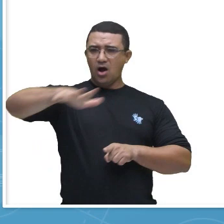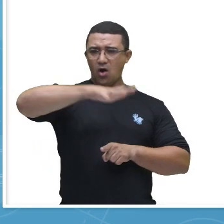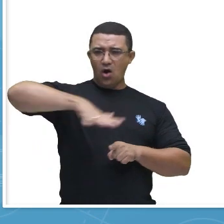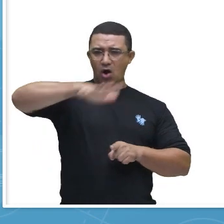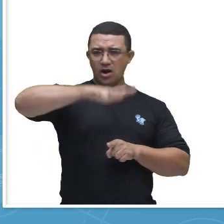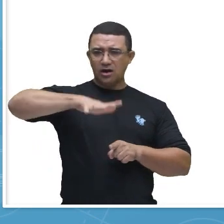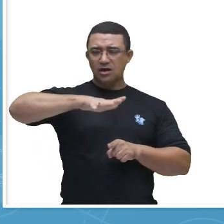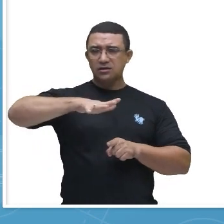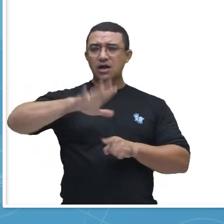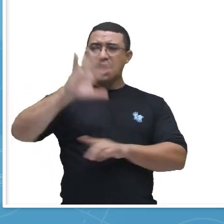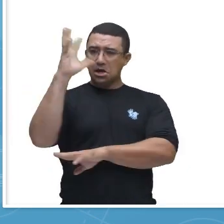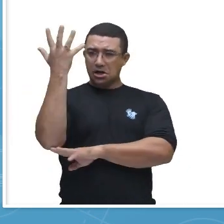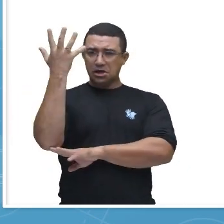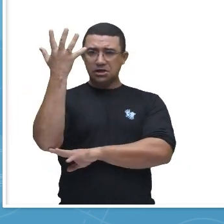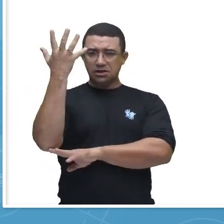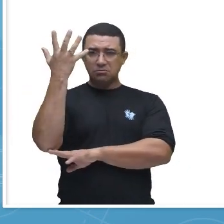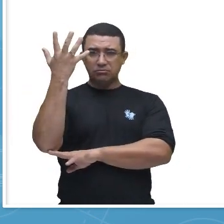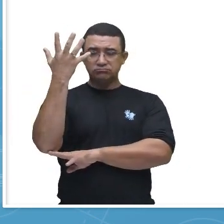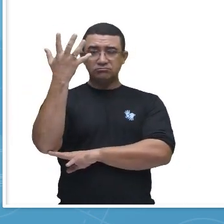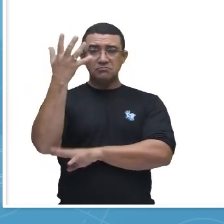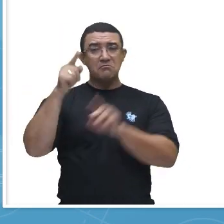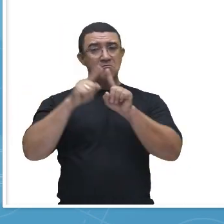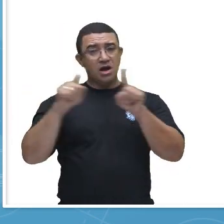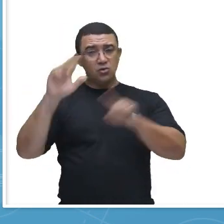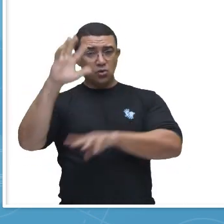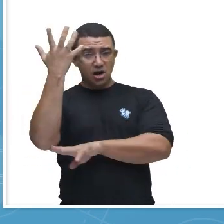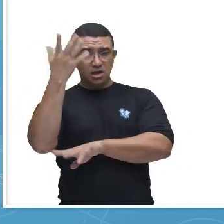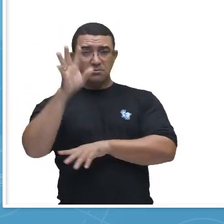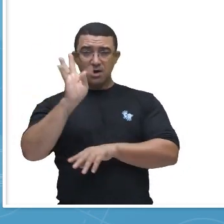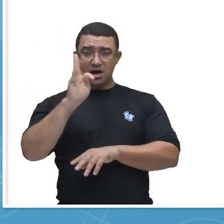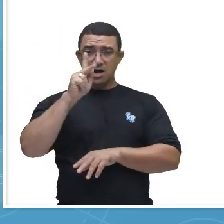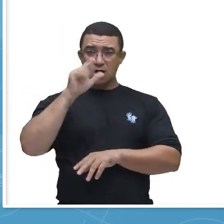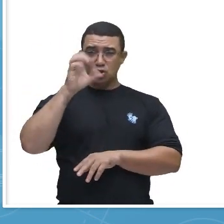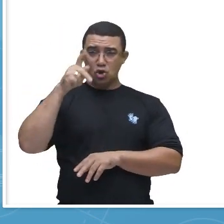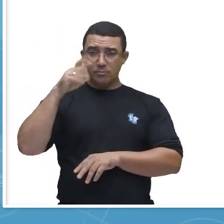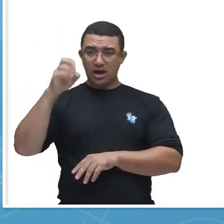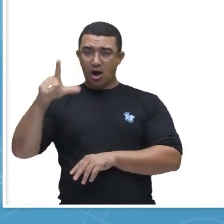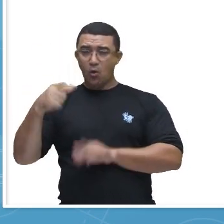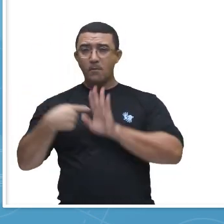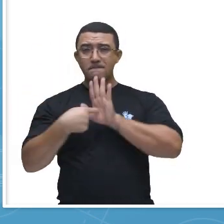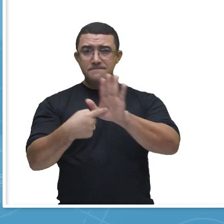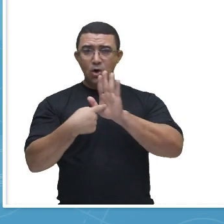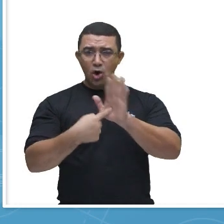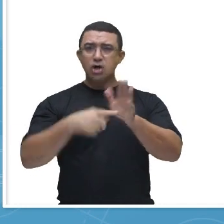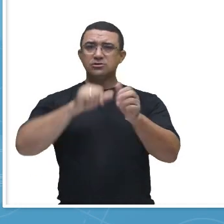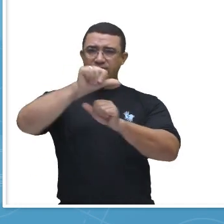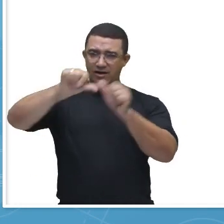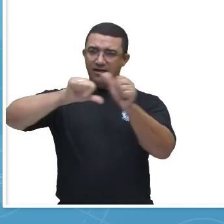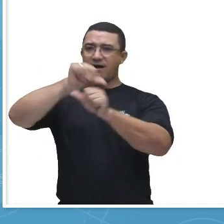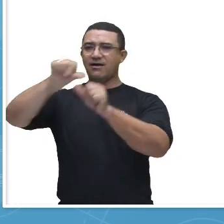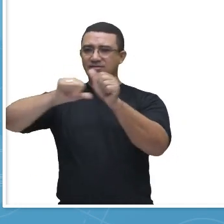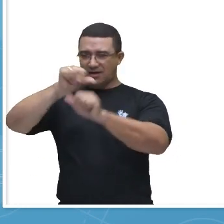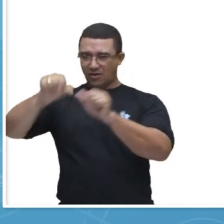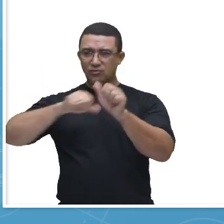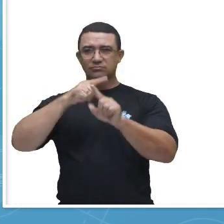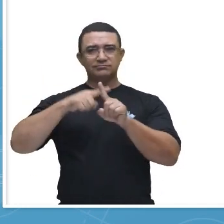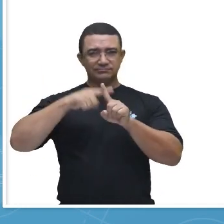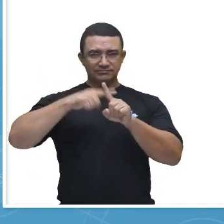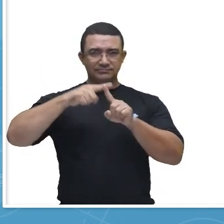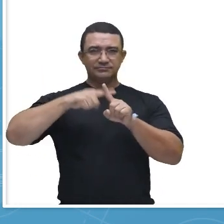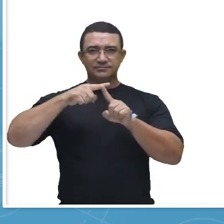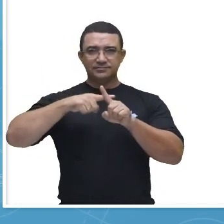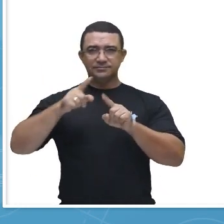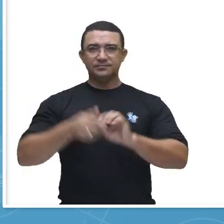climática intertropical, o clima tropical apresenta variação térmica,